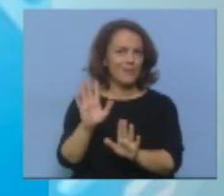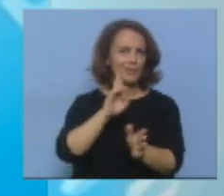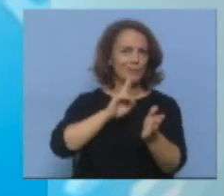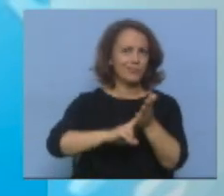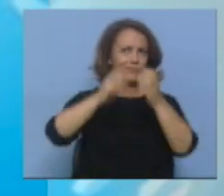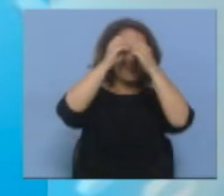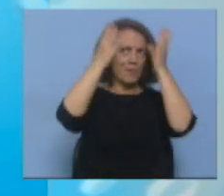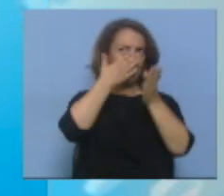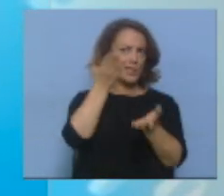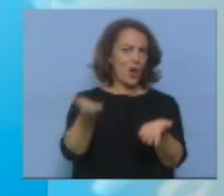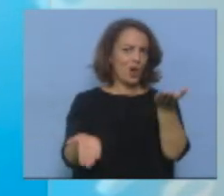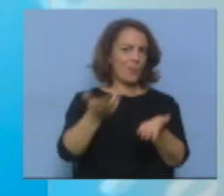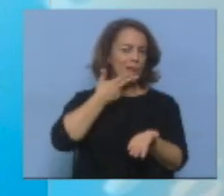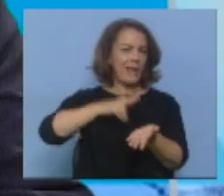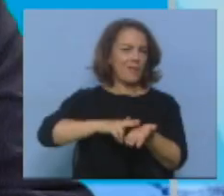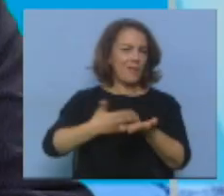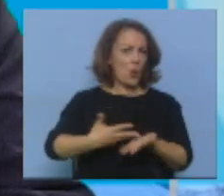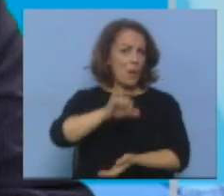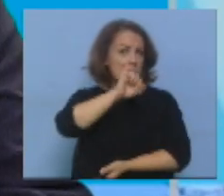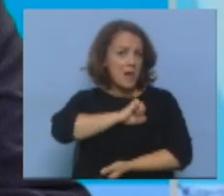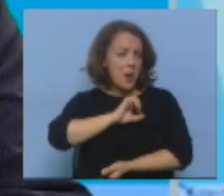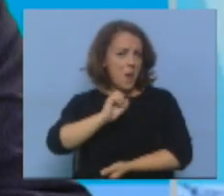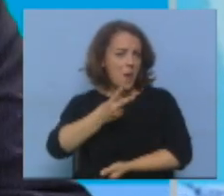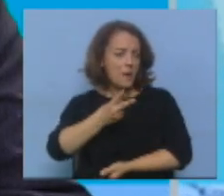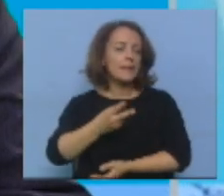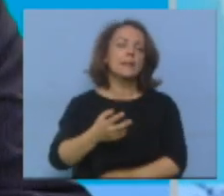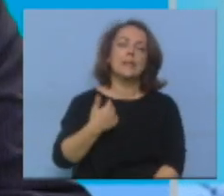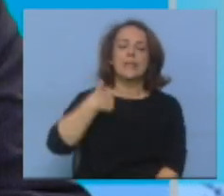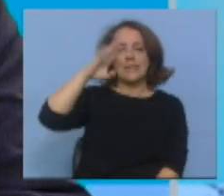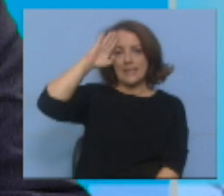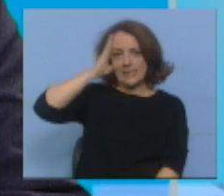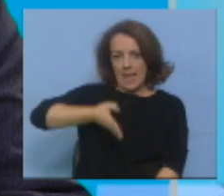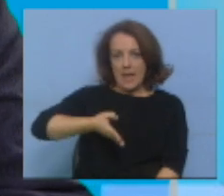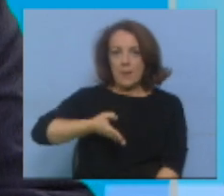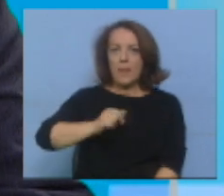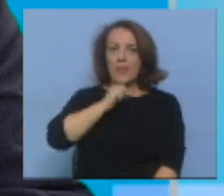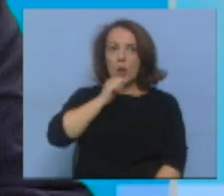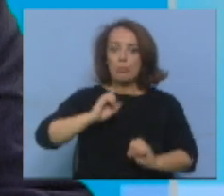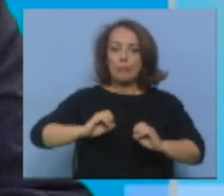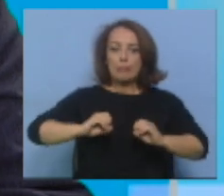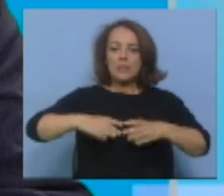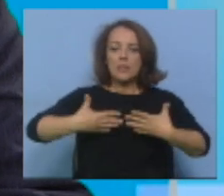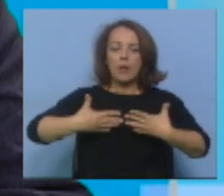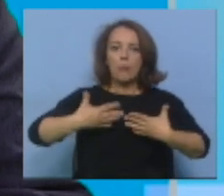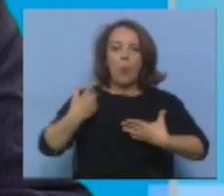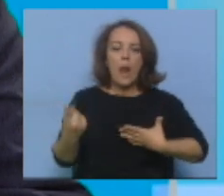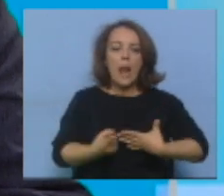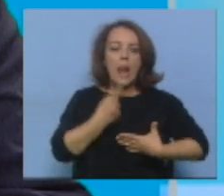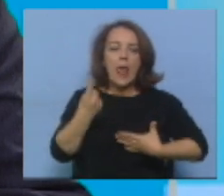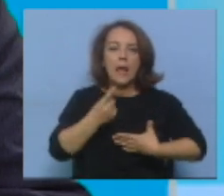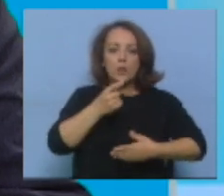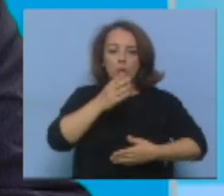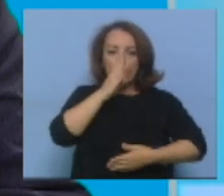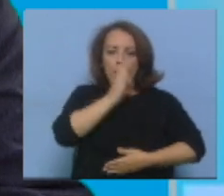caso. Infelizmente, nós sabemos que alguma lentidão inicial de reagir tem a ver, sobretudo, com as